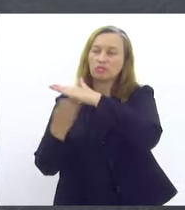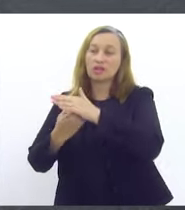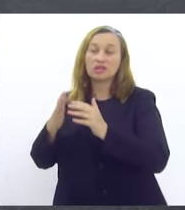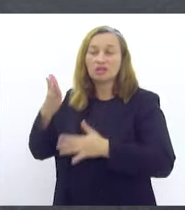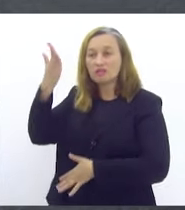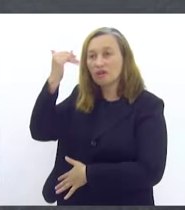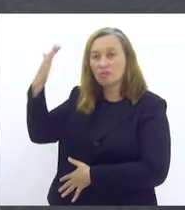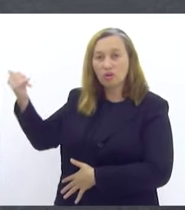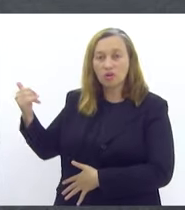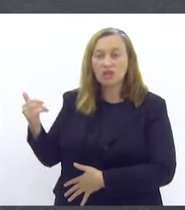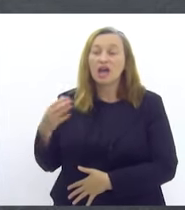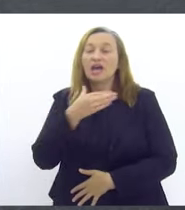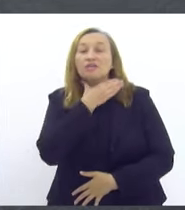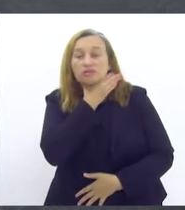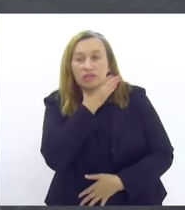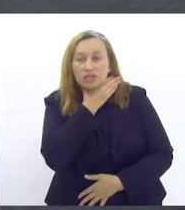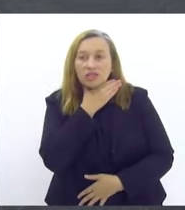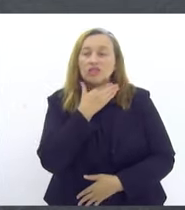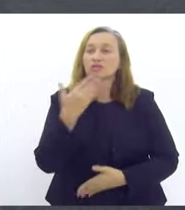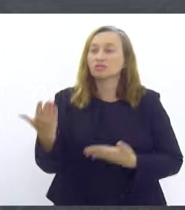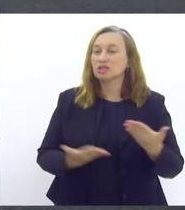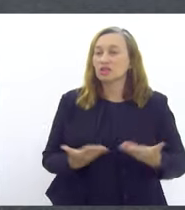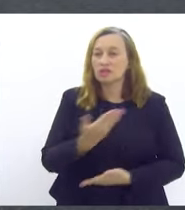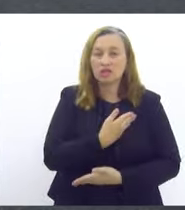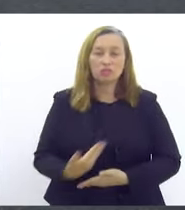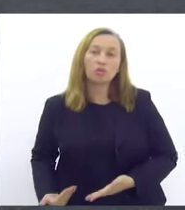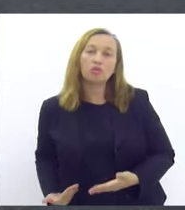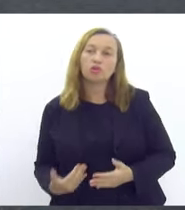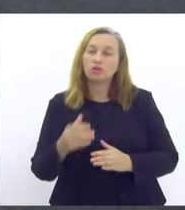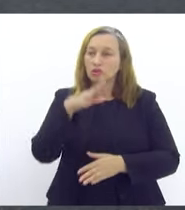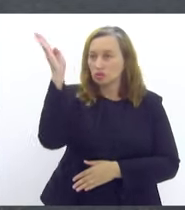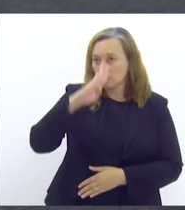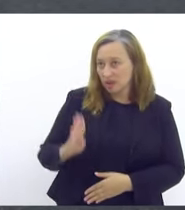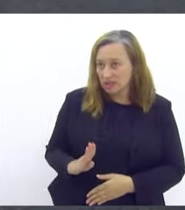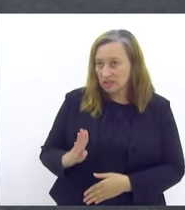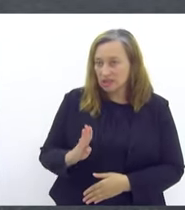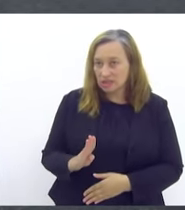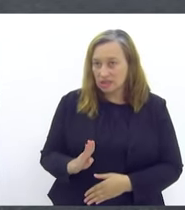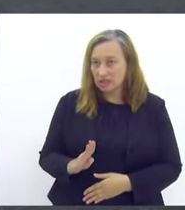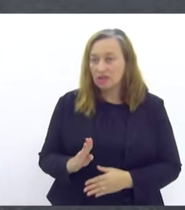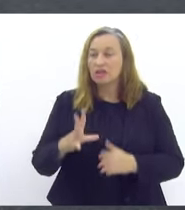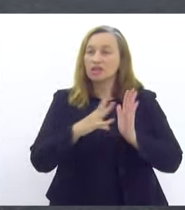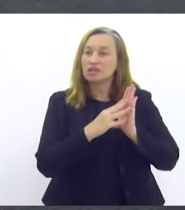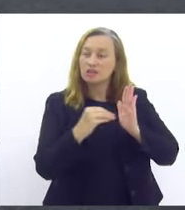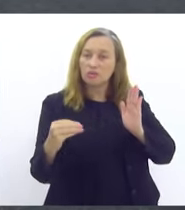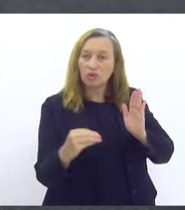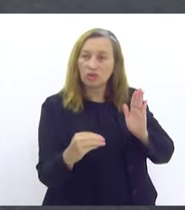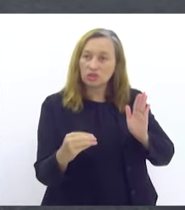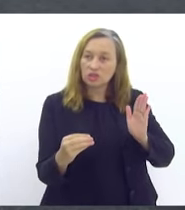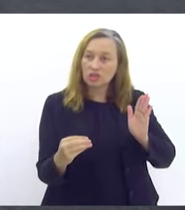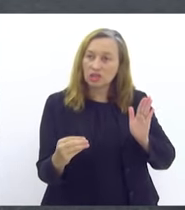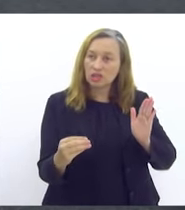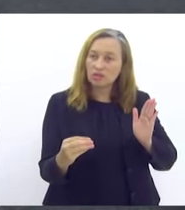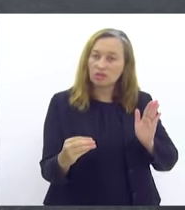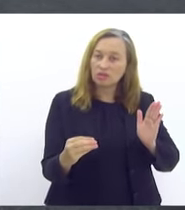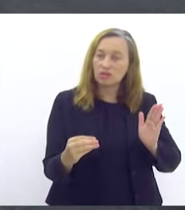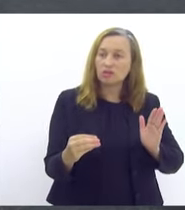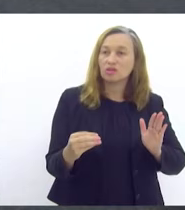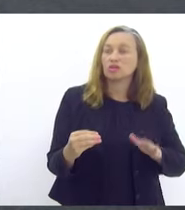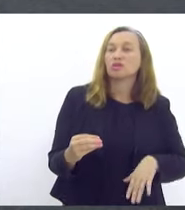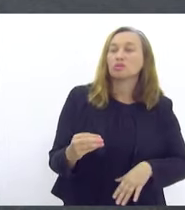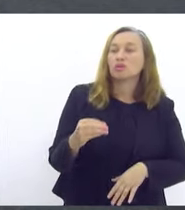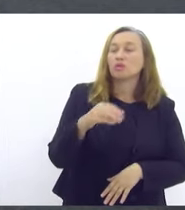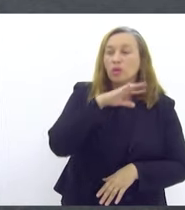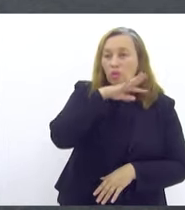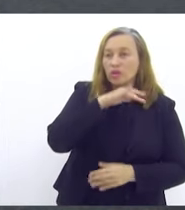A crise que a gente vive no serviço público no Brasil passa por esse modelo falido de privatização. E o povo está